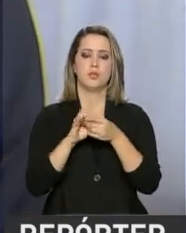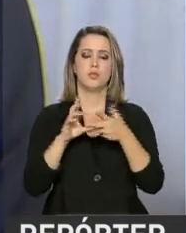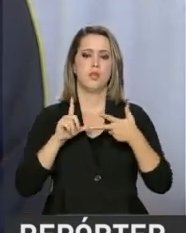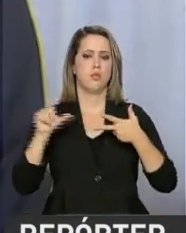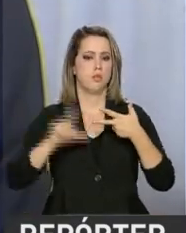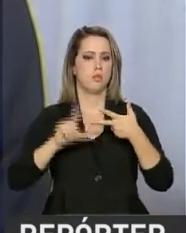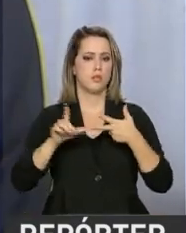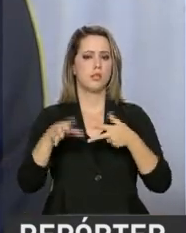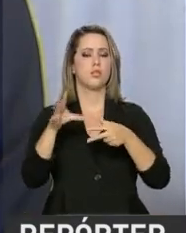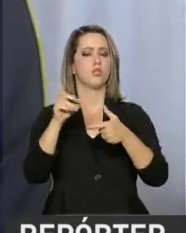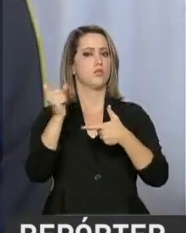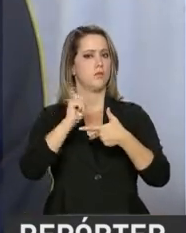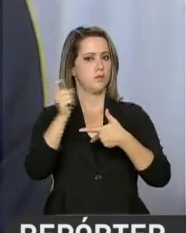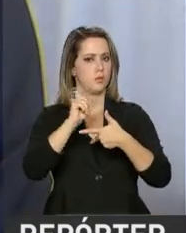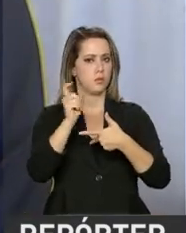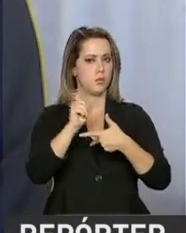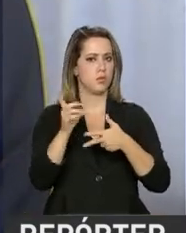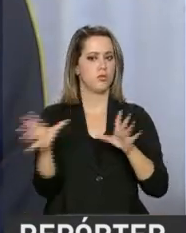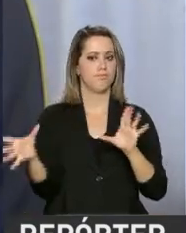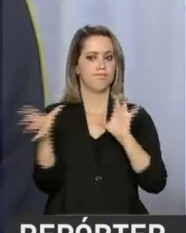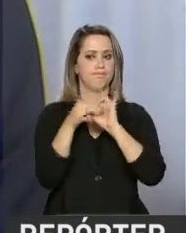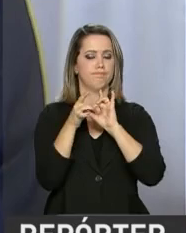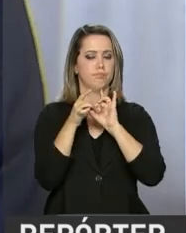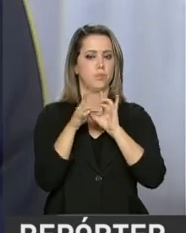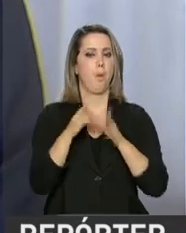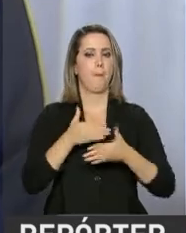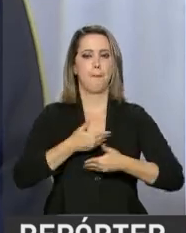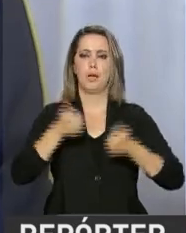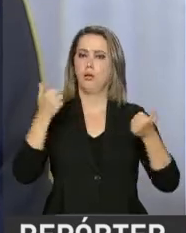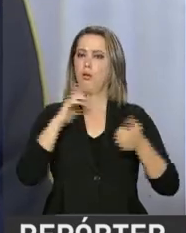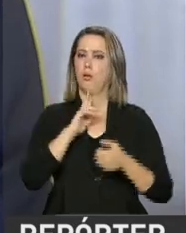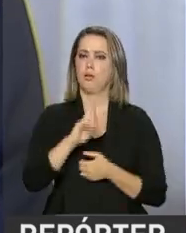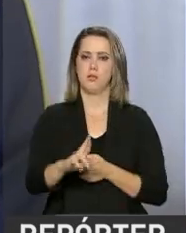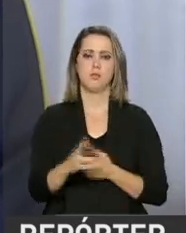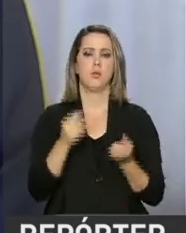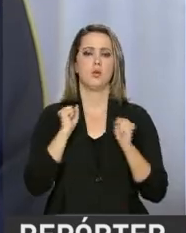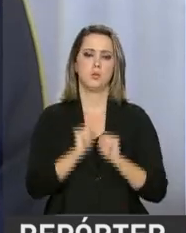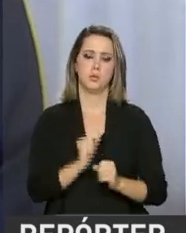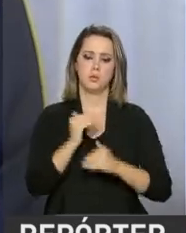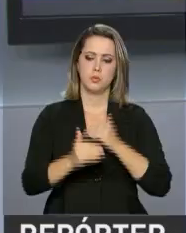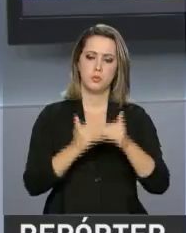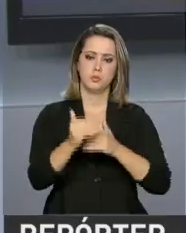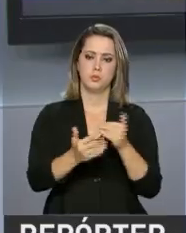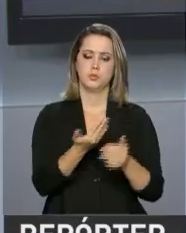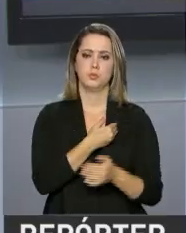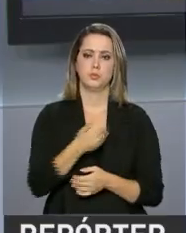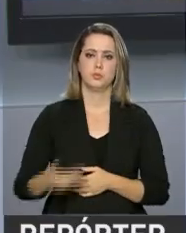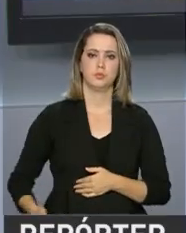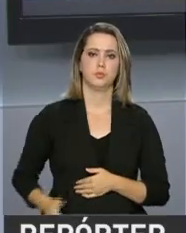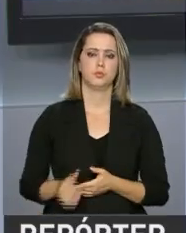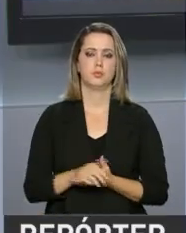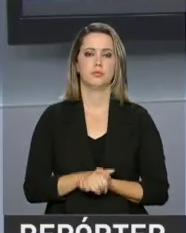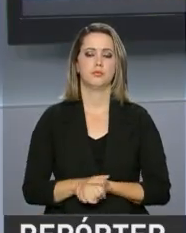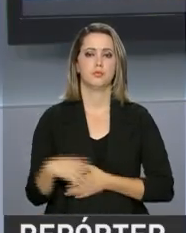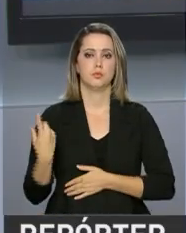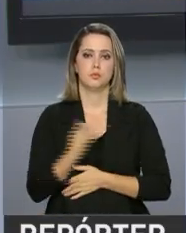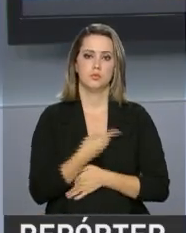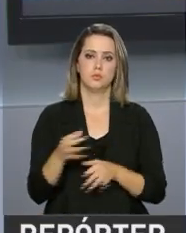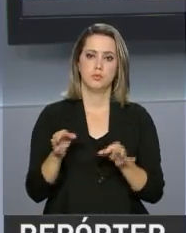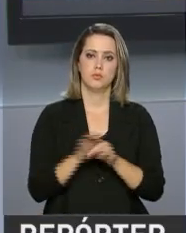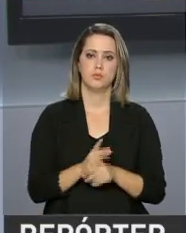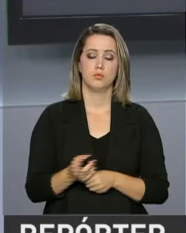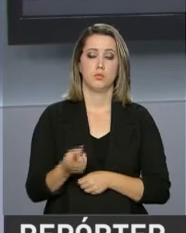executivo tem dado os melhores resultados é o que nos permite na verdade levou o governo adiante nós ficamos por aqui